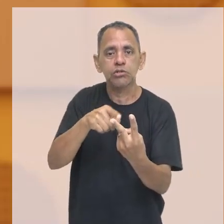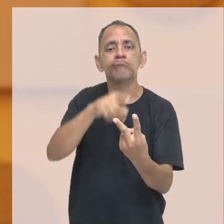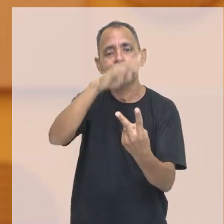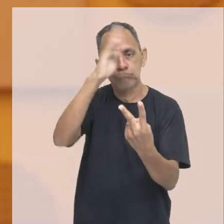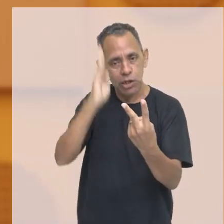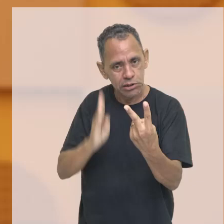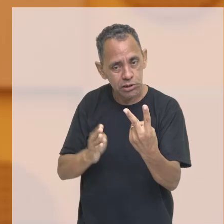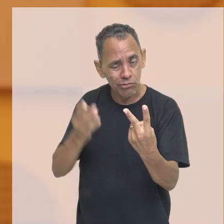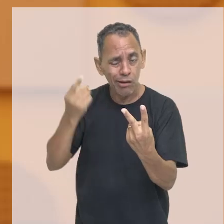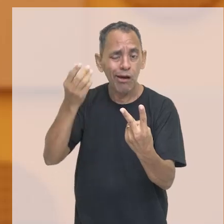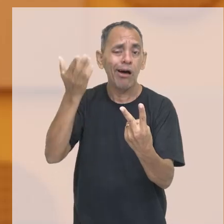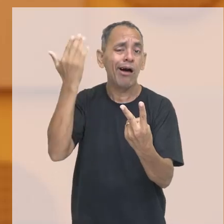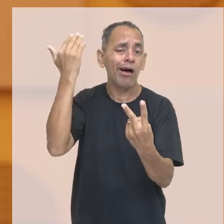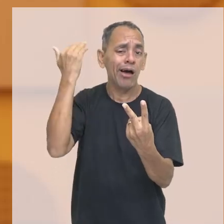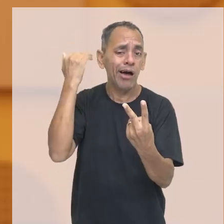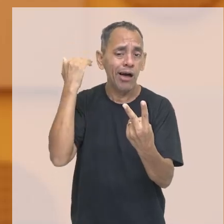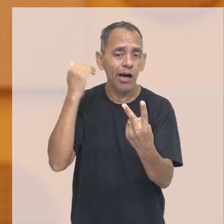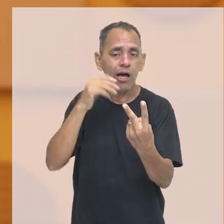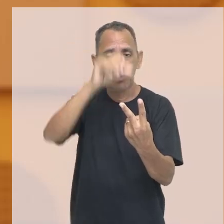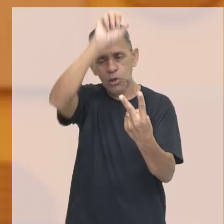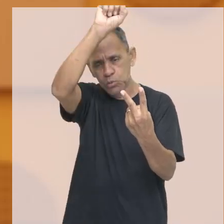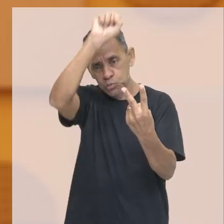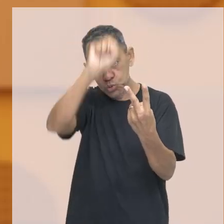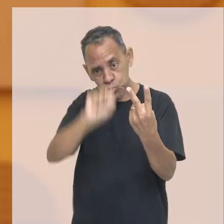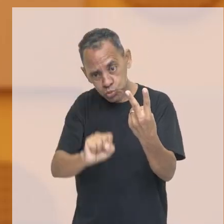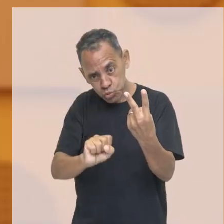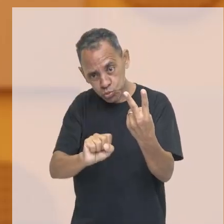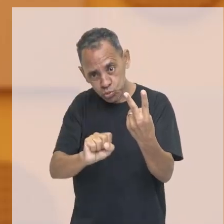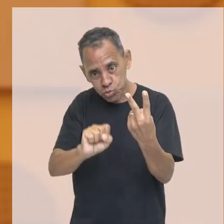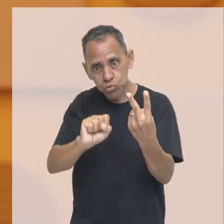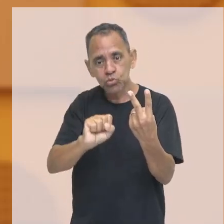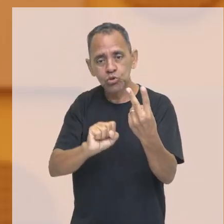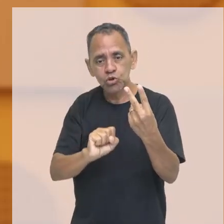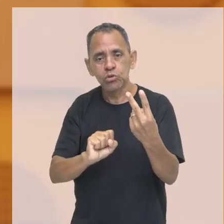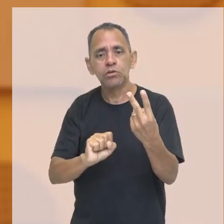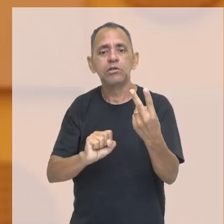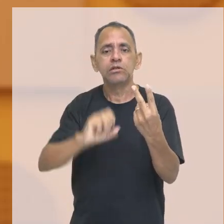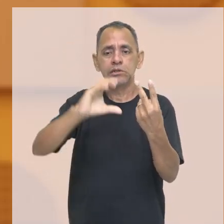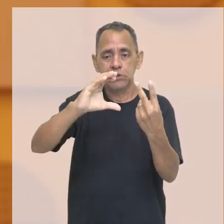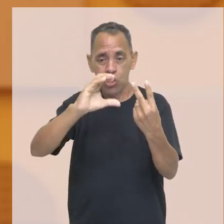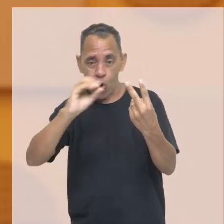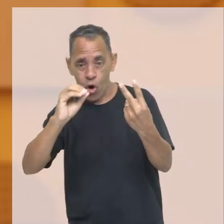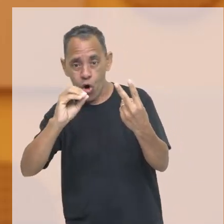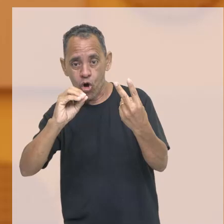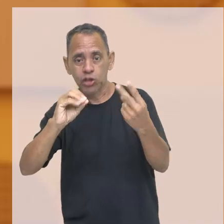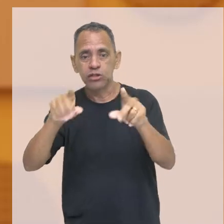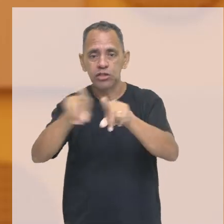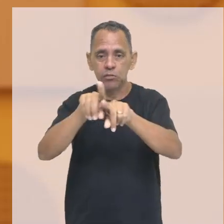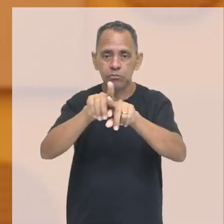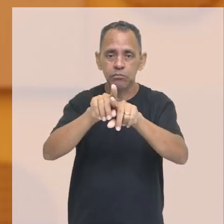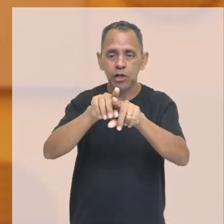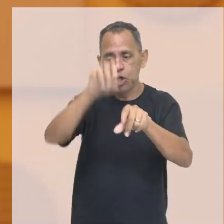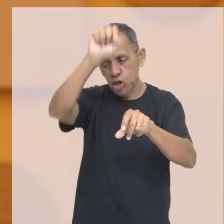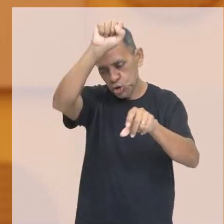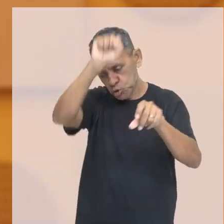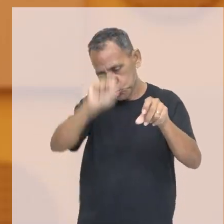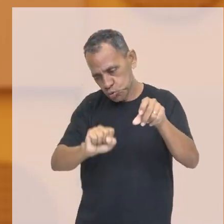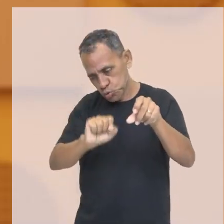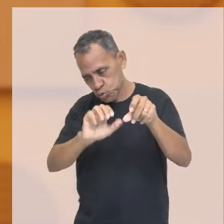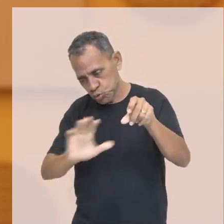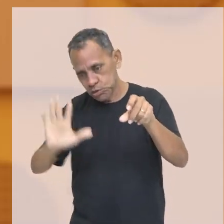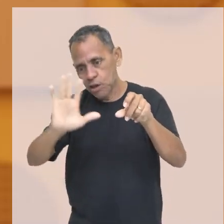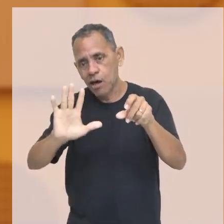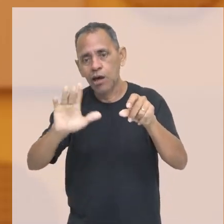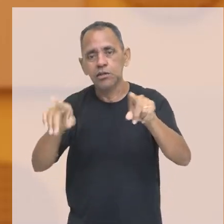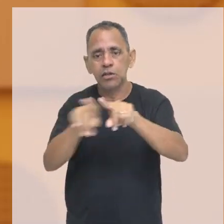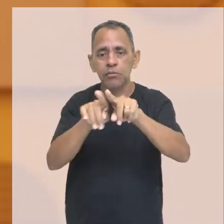galera. A colônia do Brasil, lá ao sul, sul, centro-oeste e sudeste, e a colônia do Grão-Pará e Maranhão, que era